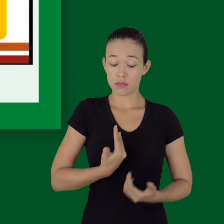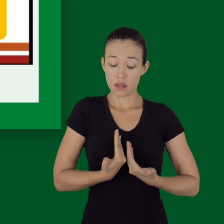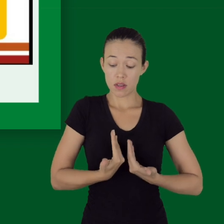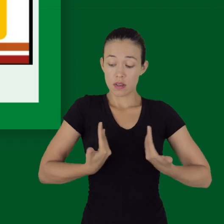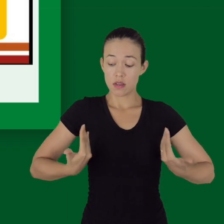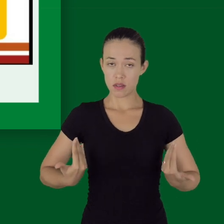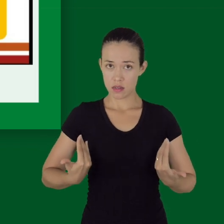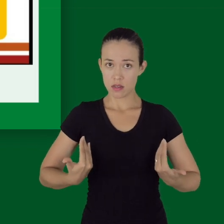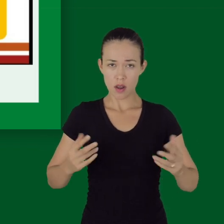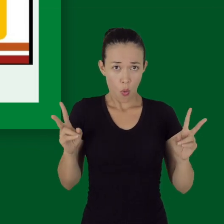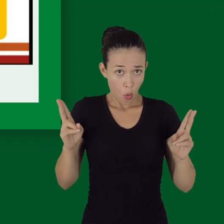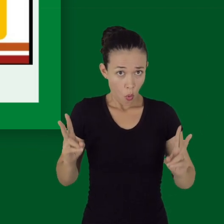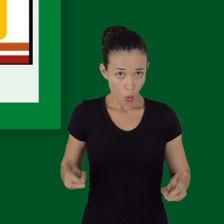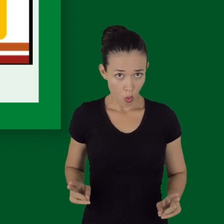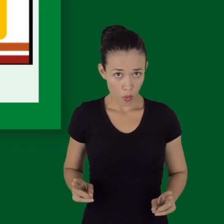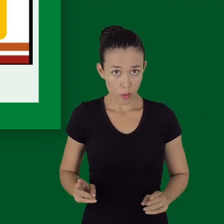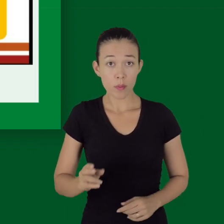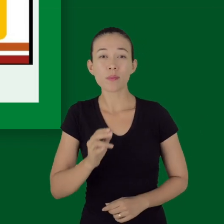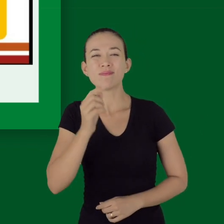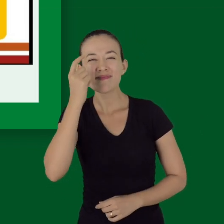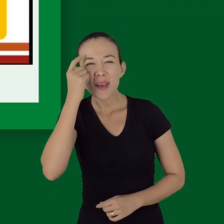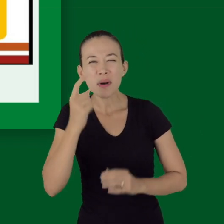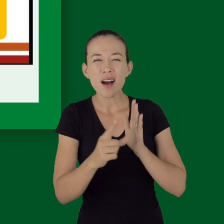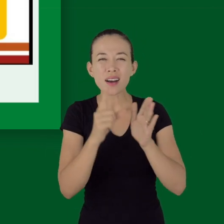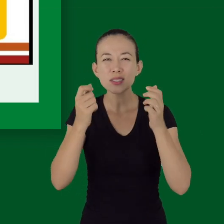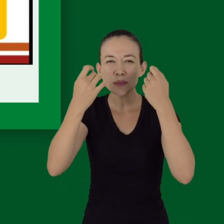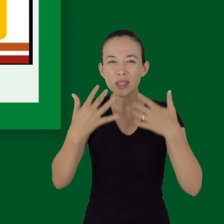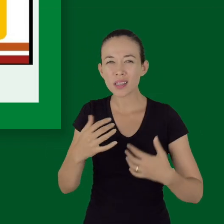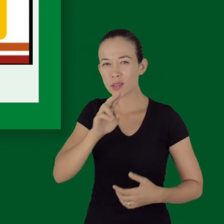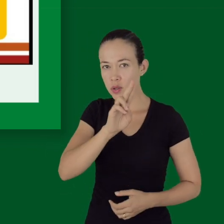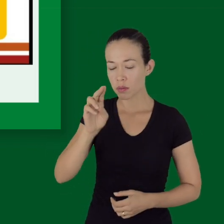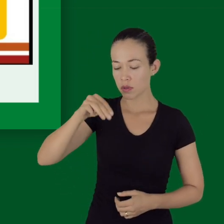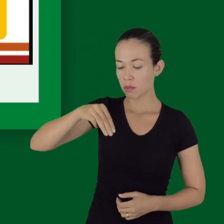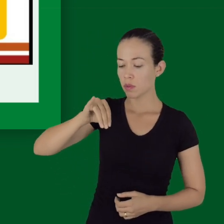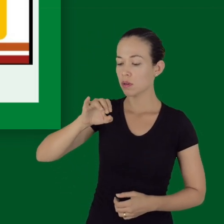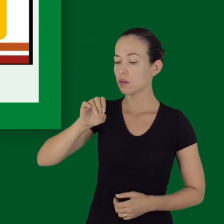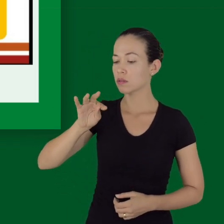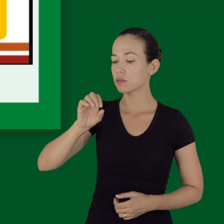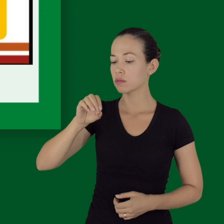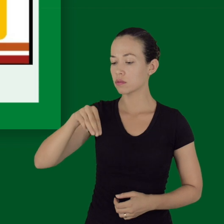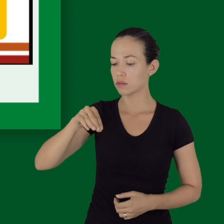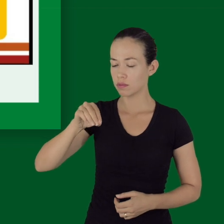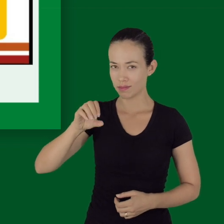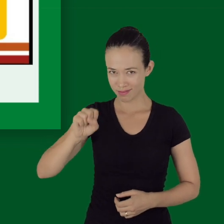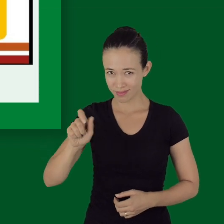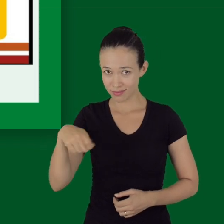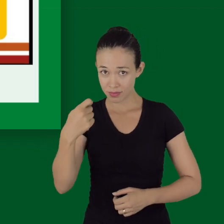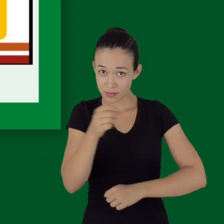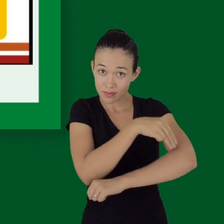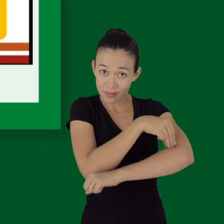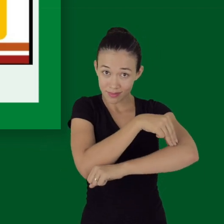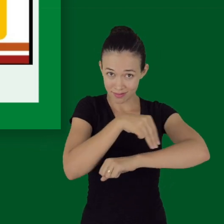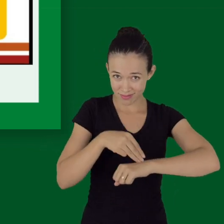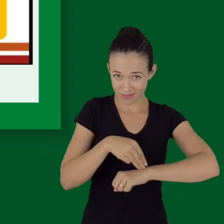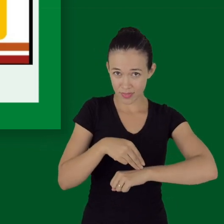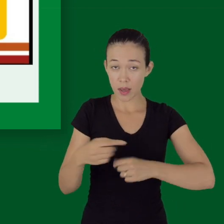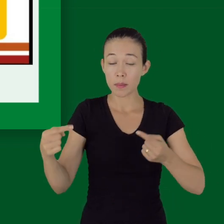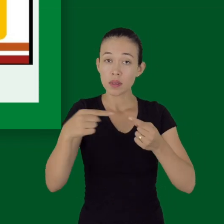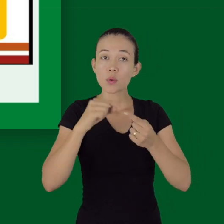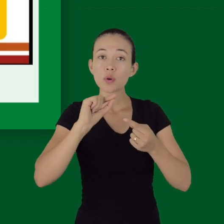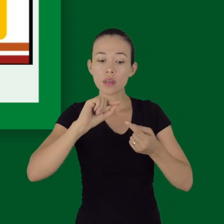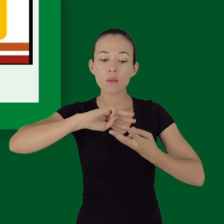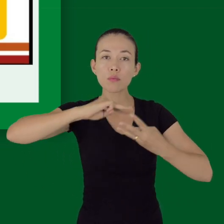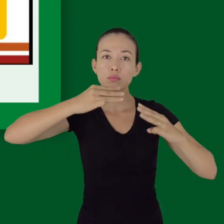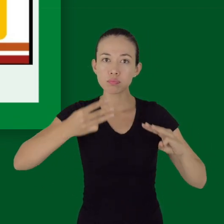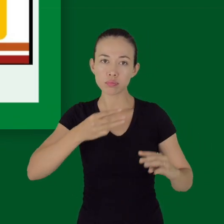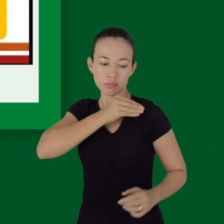recorrespondência dos miótomos, né, que são os grupos musculares inervados pela raiz nervosa. Um único músculo ele é inervado por várias